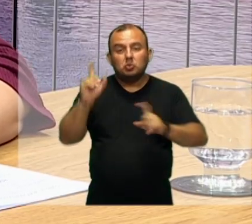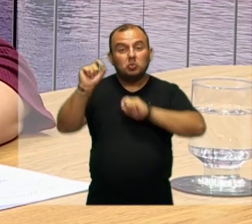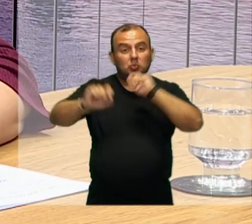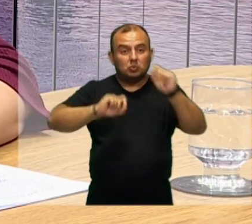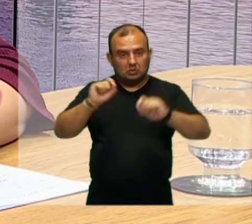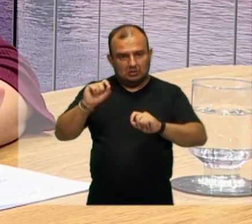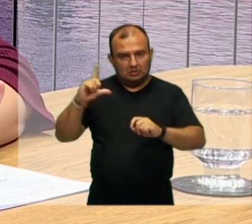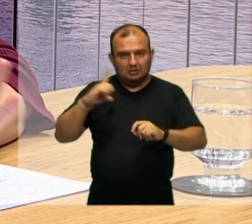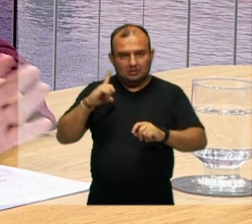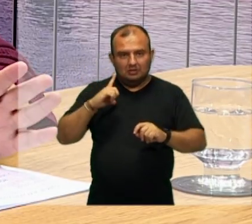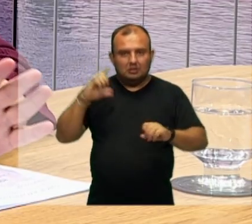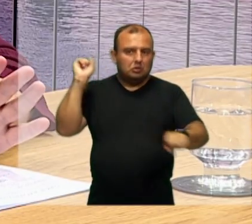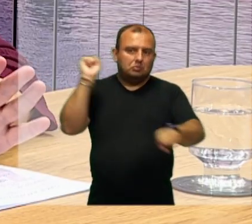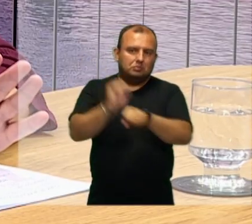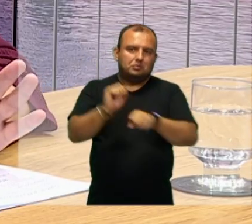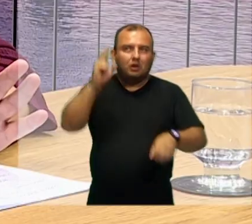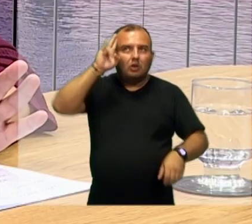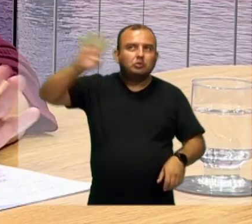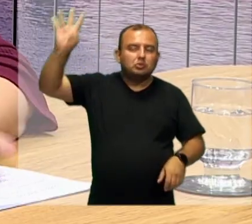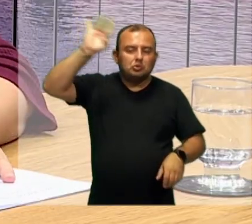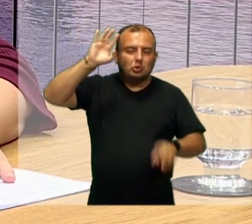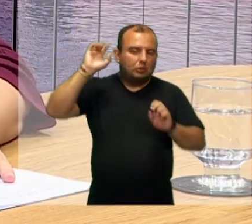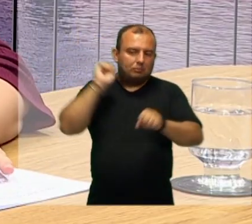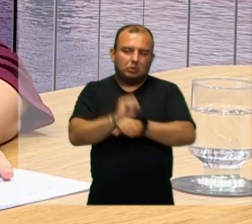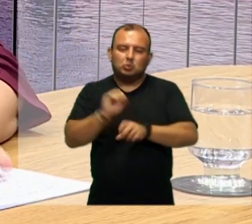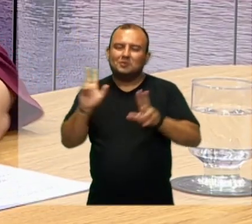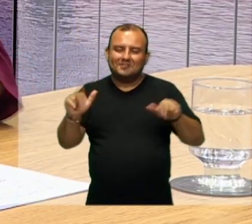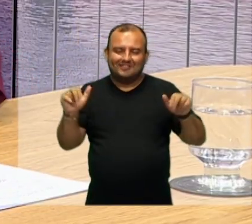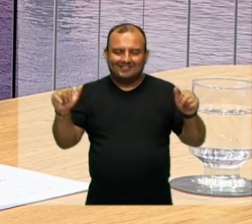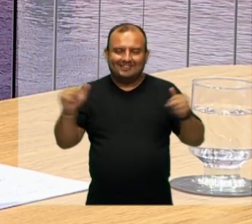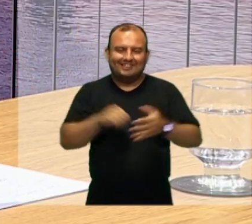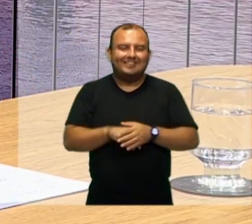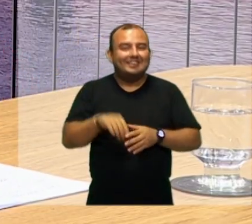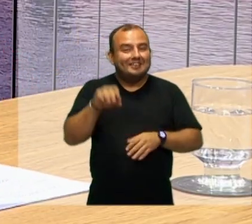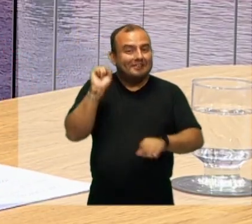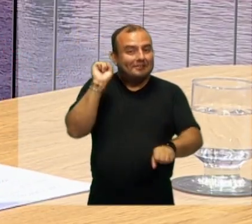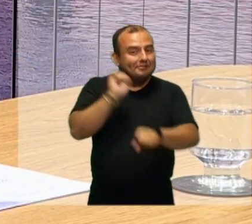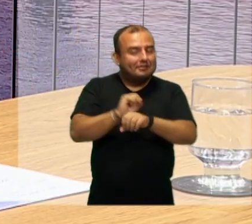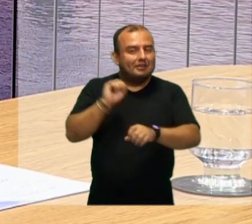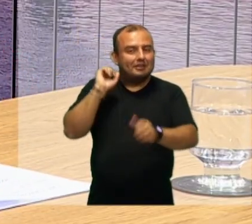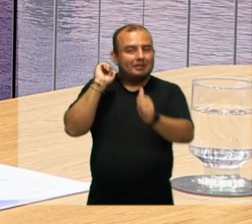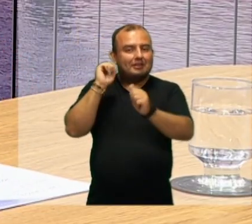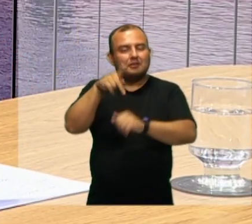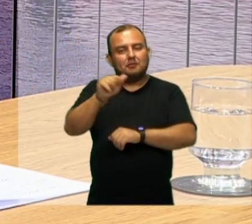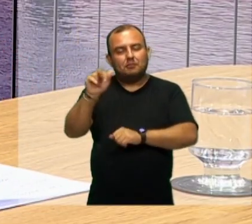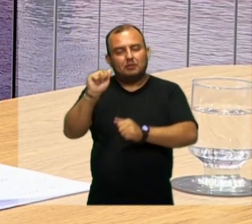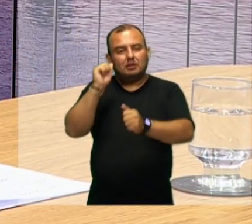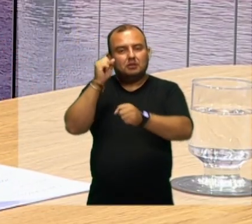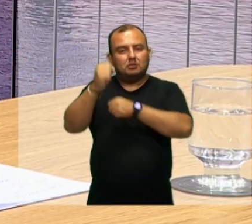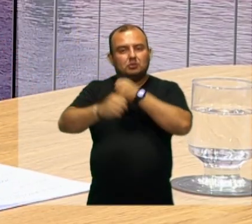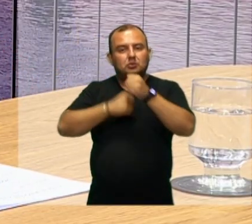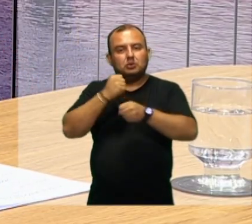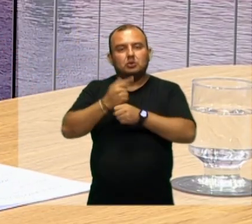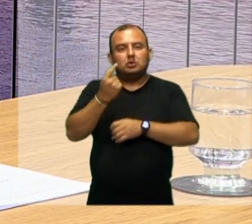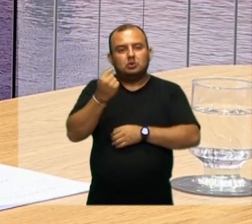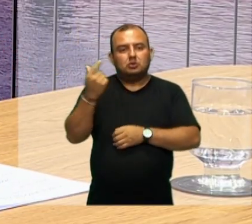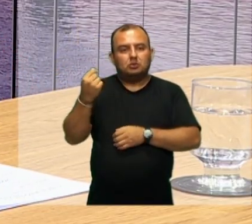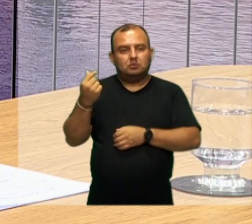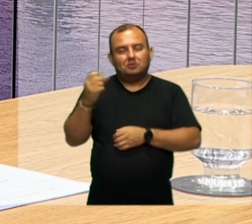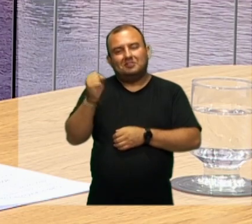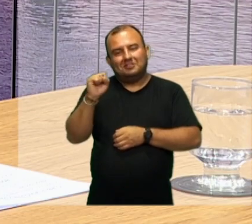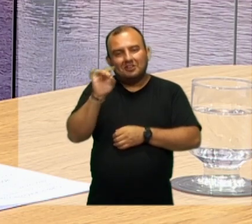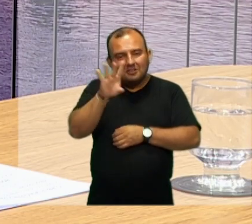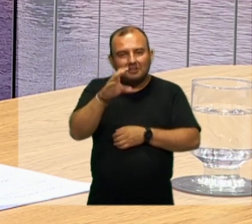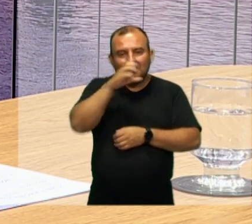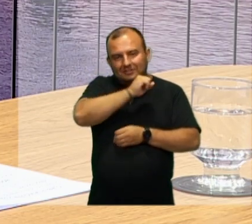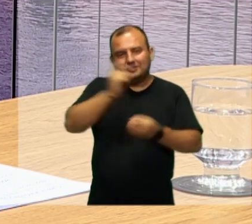começou, aliás, ele nunca parou de sonhar alto, né? Para a Olimpíada 2028, ele está buscando.